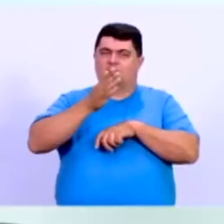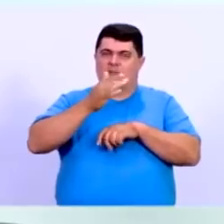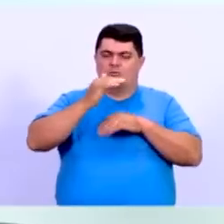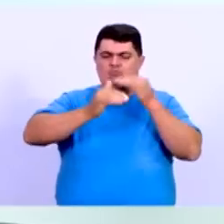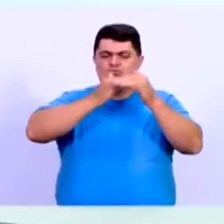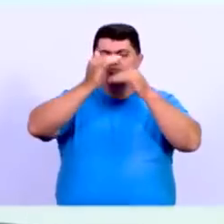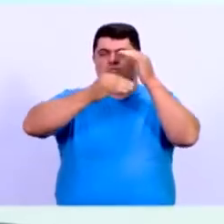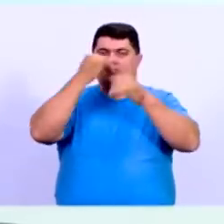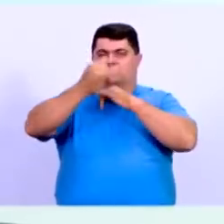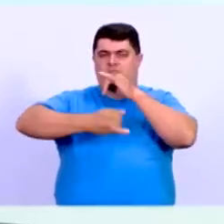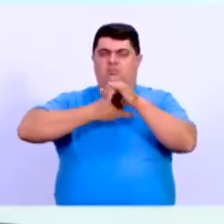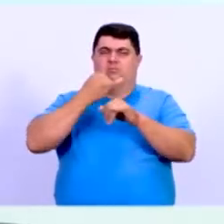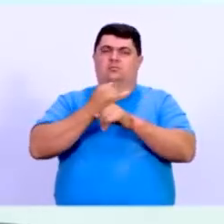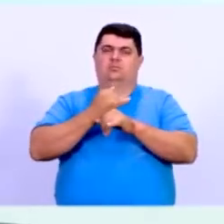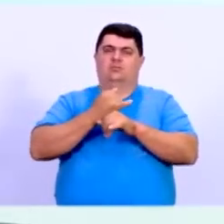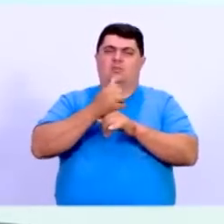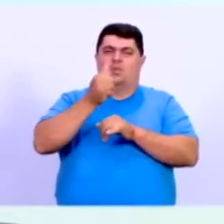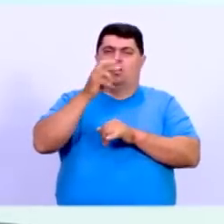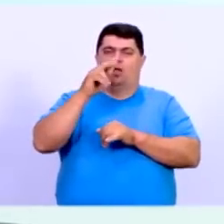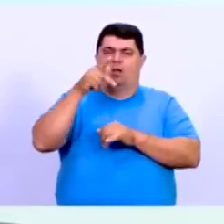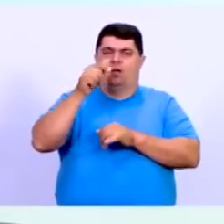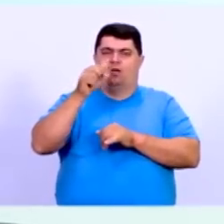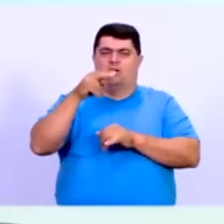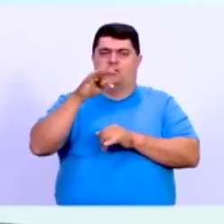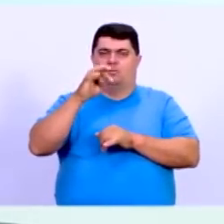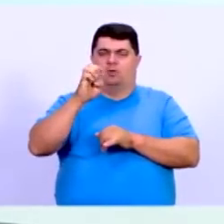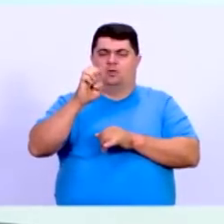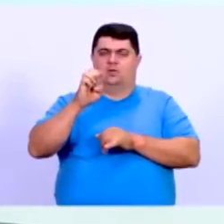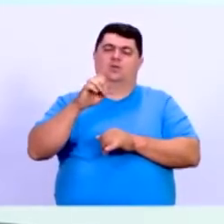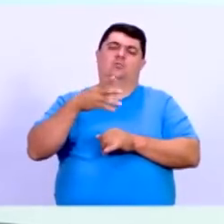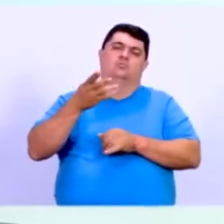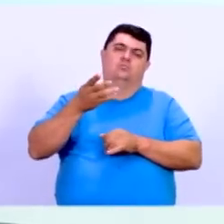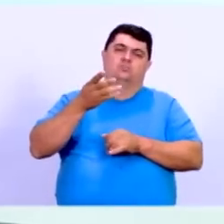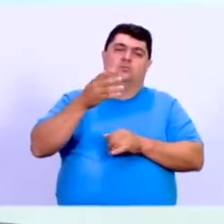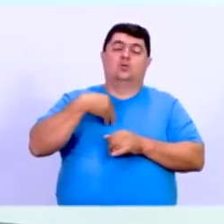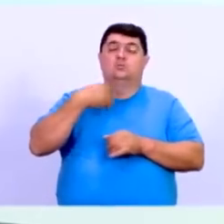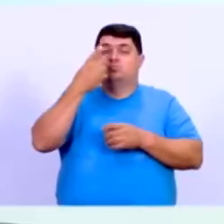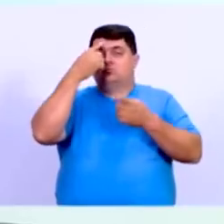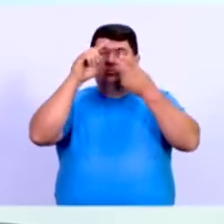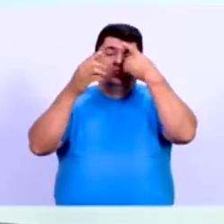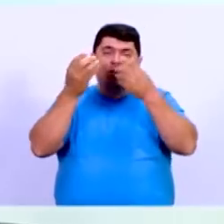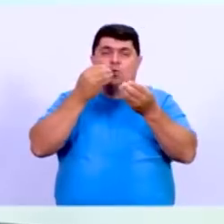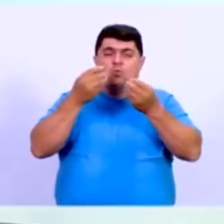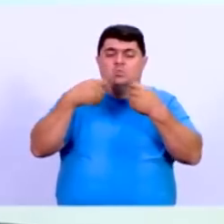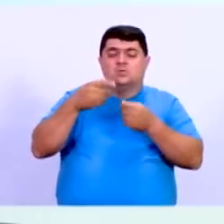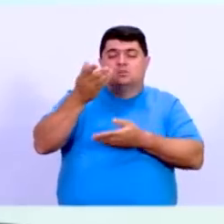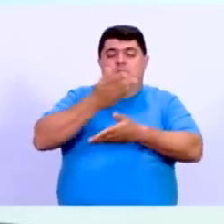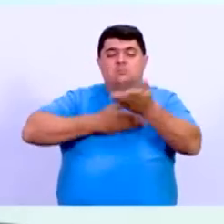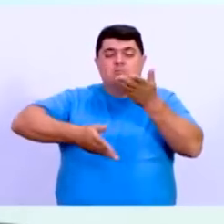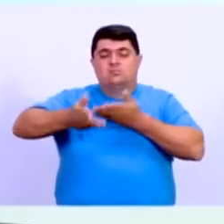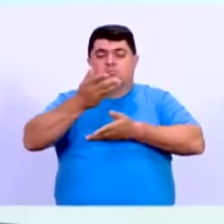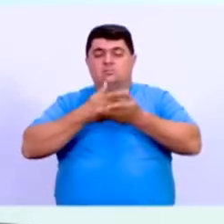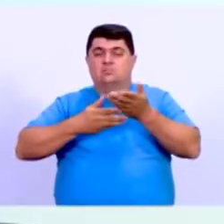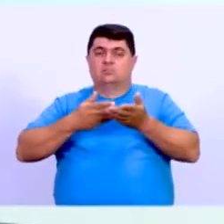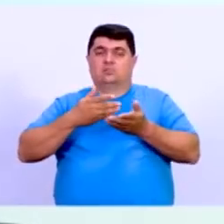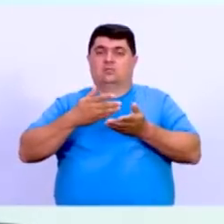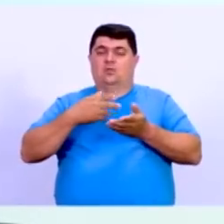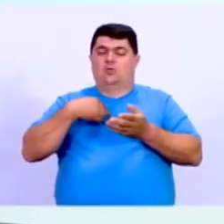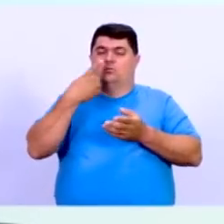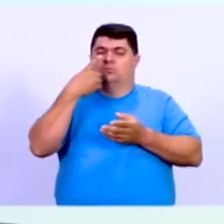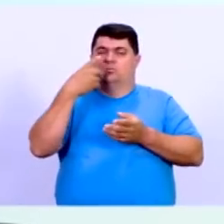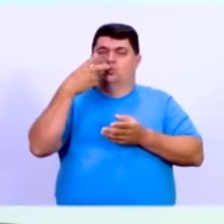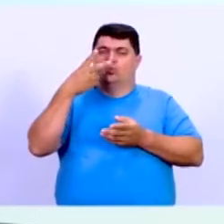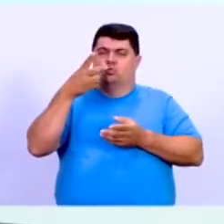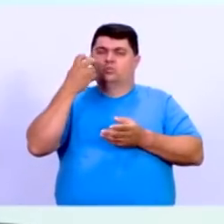da internet. Falou sobre a ARPANET, né, as ideias, né, a necessidade de trocar aquela informação. E inclusive vocês observaram que foi